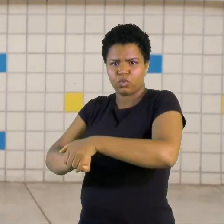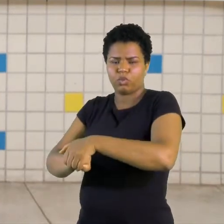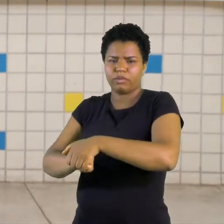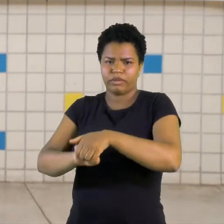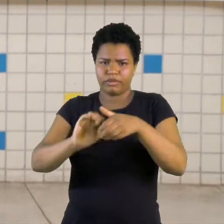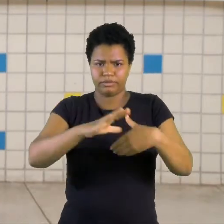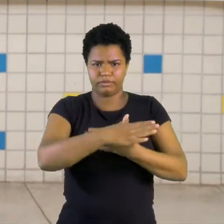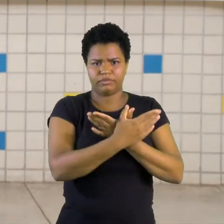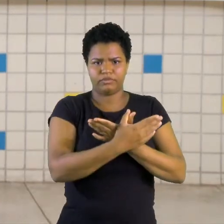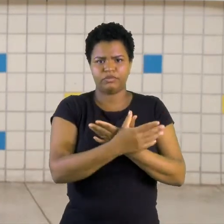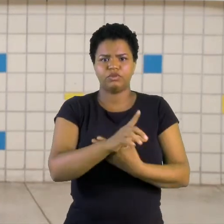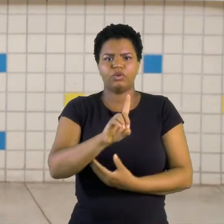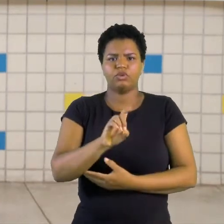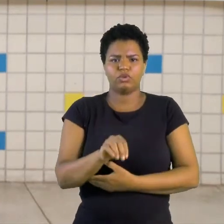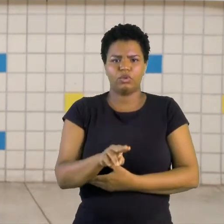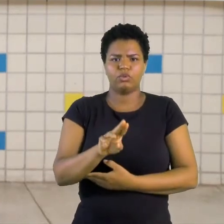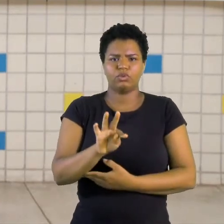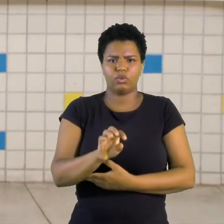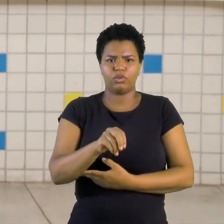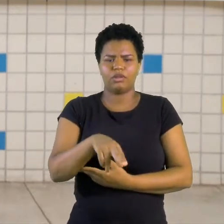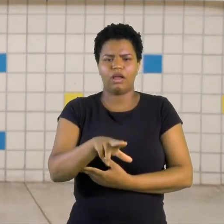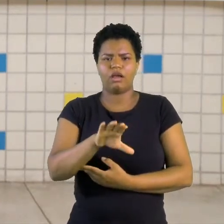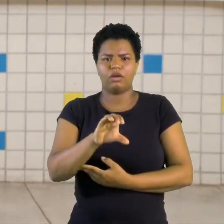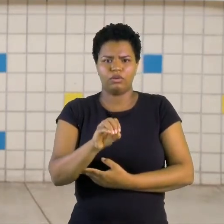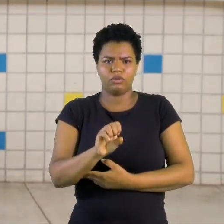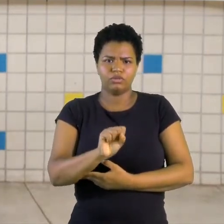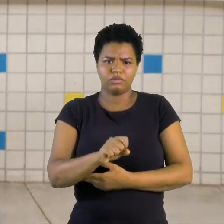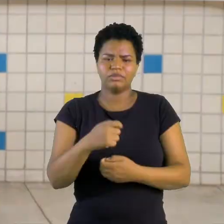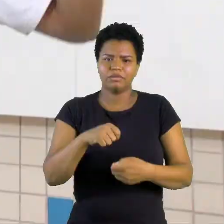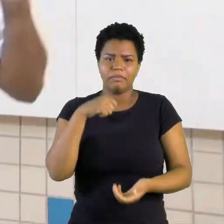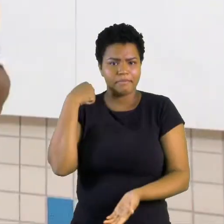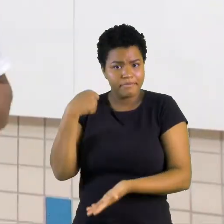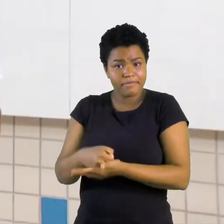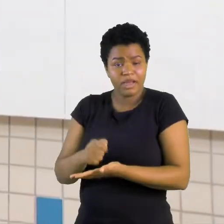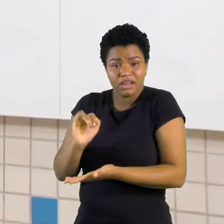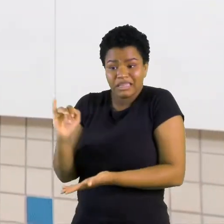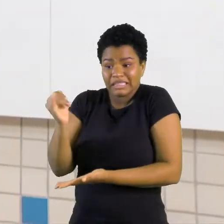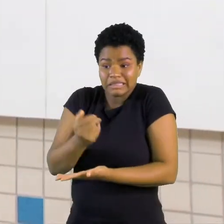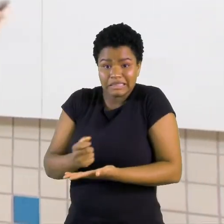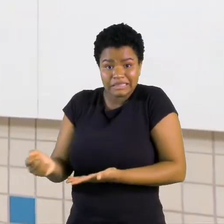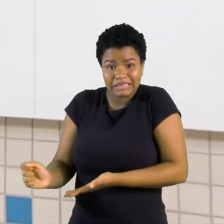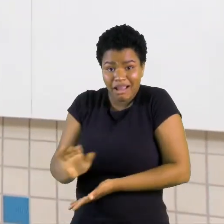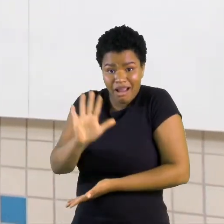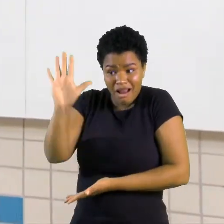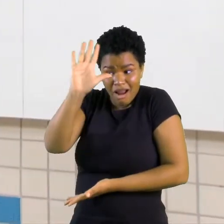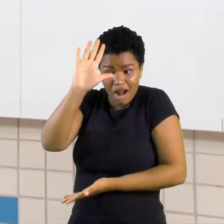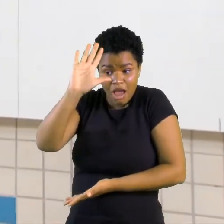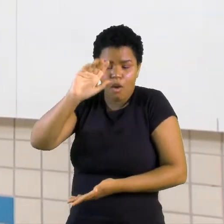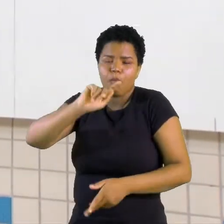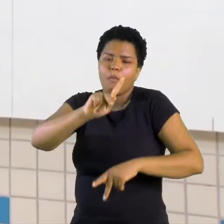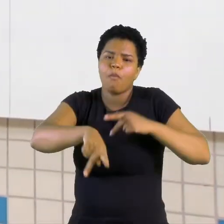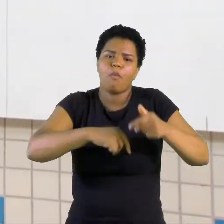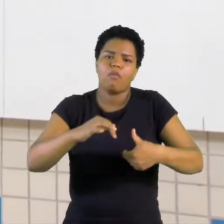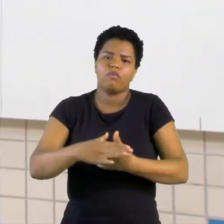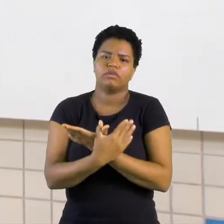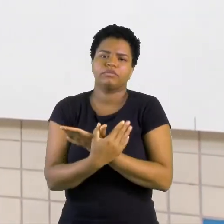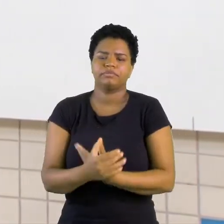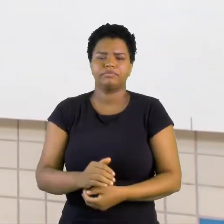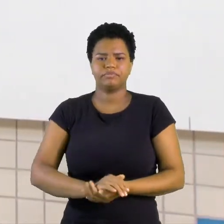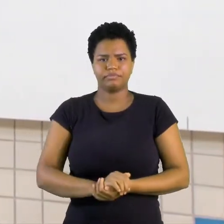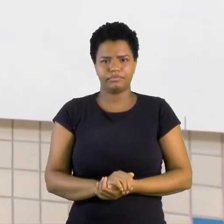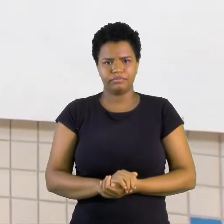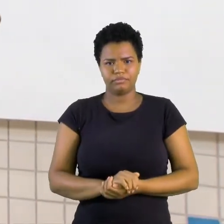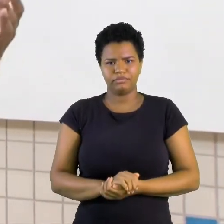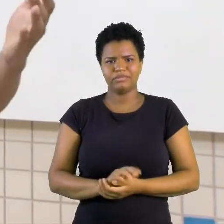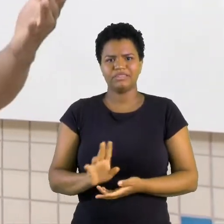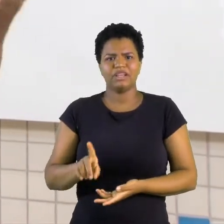exemplo, os totonacas. Os totonacas tinham que pagar impostos altíssimos para os astecas. Então isso fazia com que